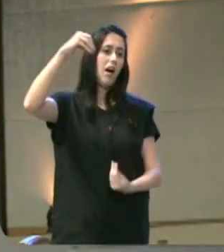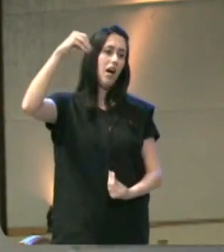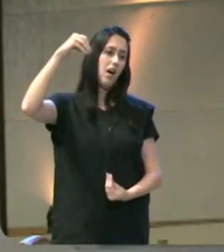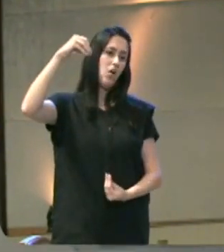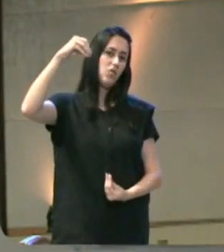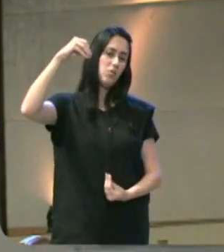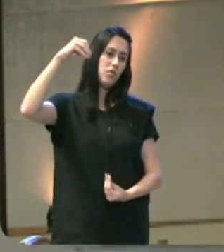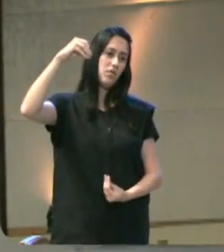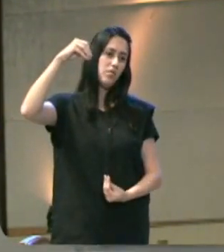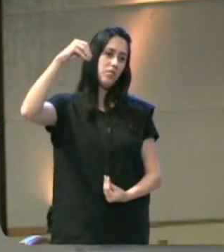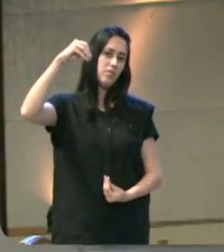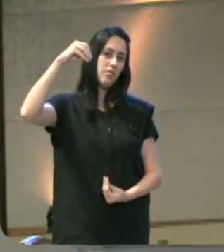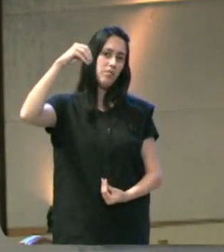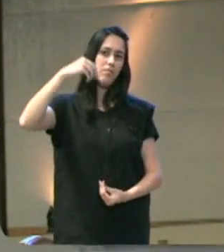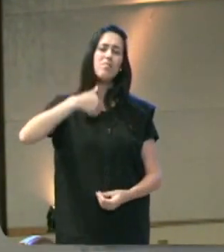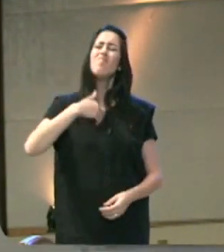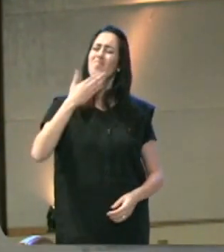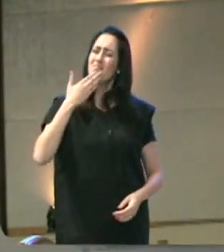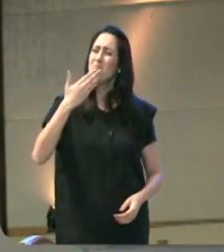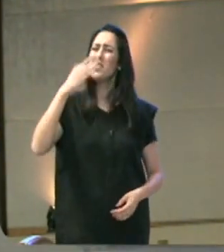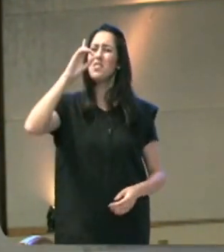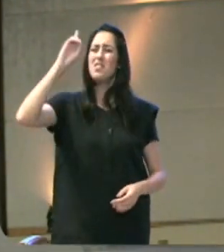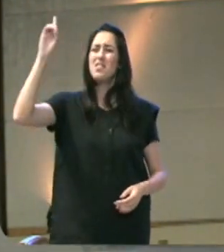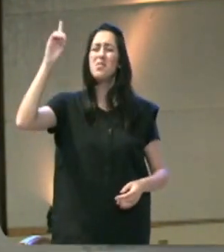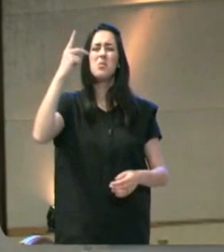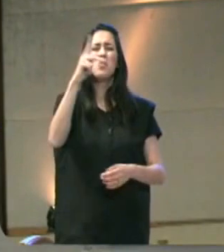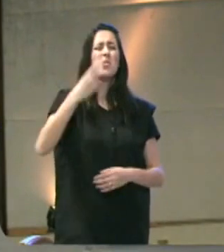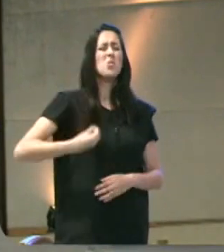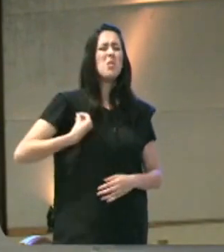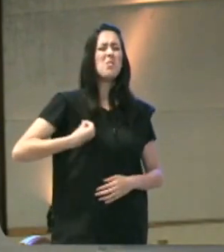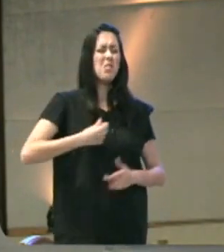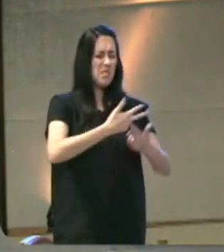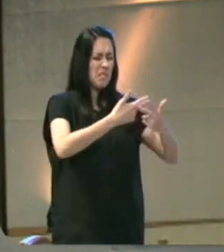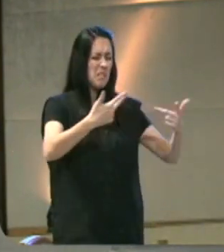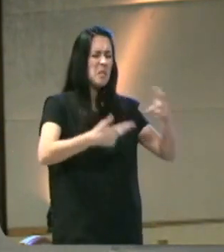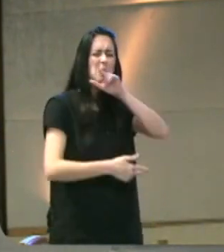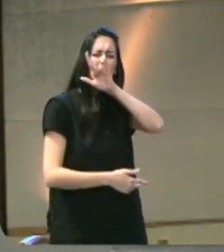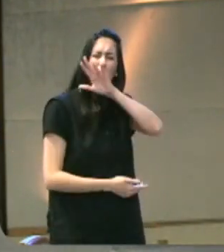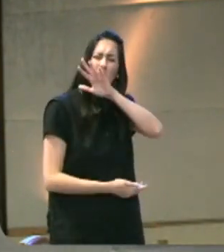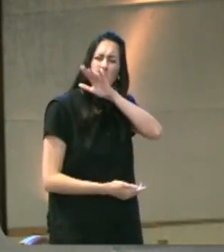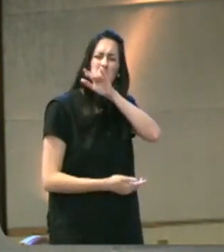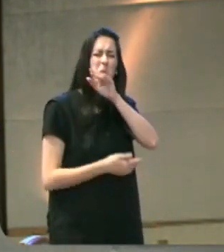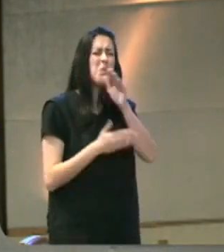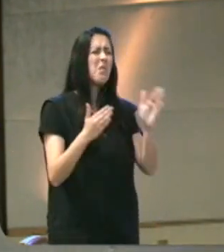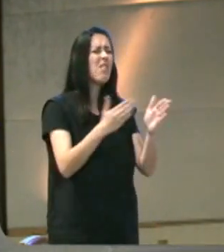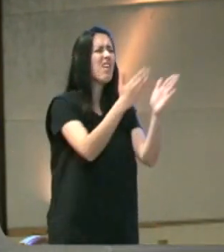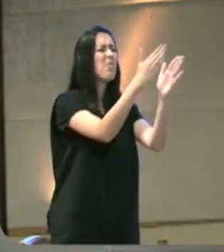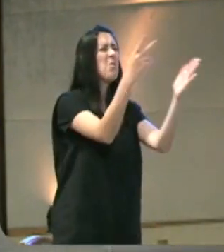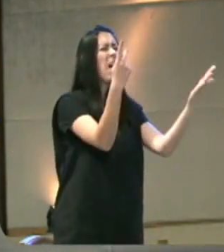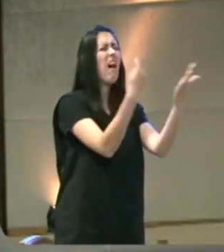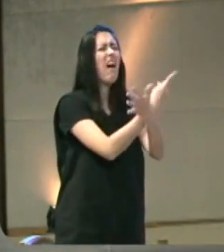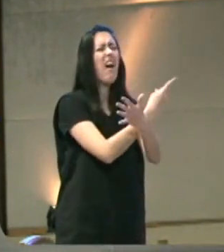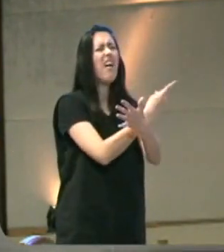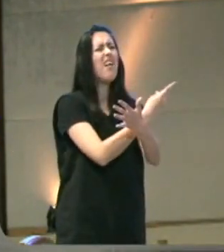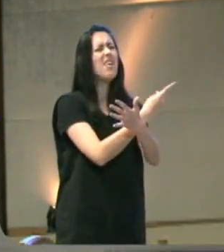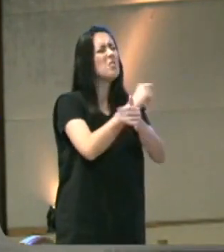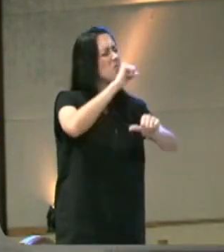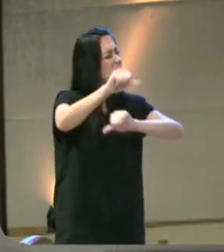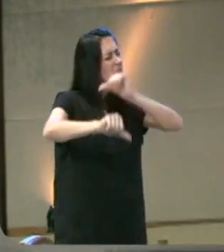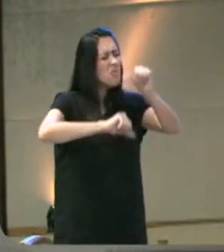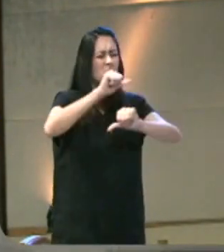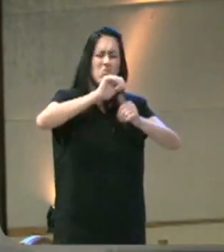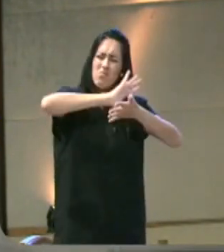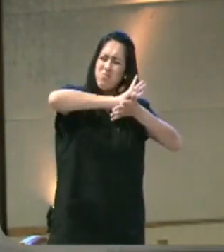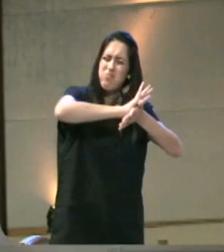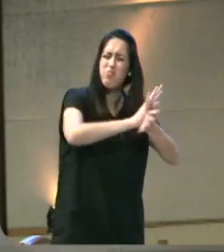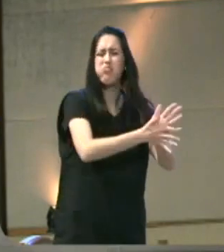pegar estas coisas que estão fazendo mal, ou esses caminhos que você não consegue discernir, e começar um